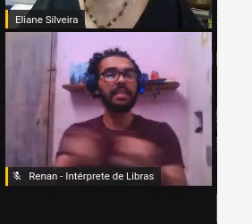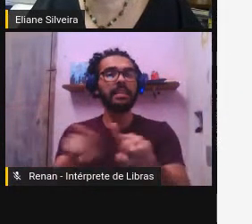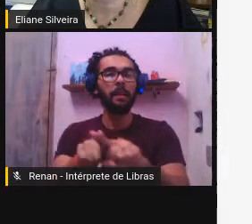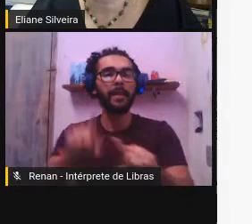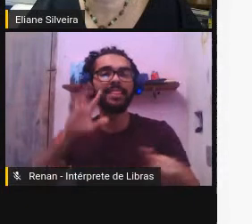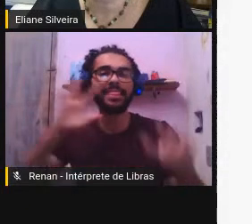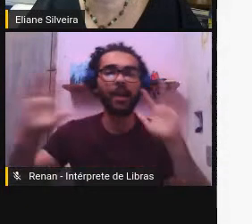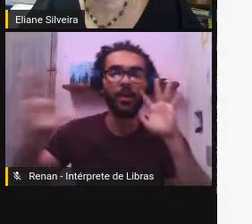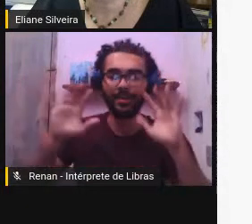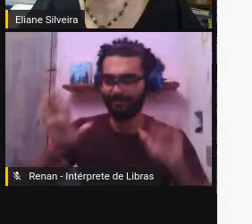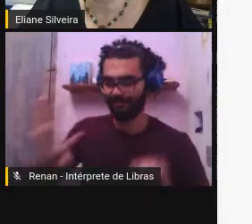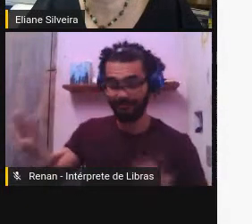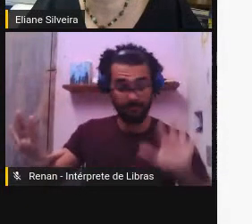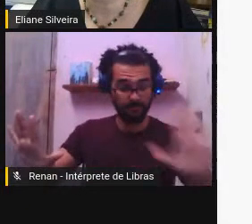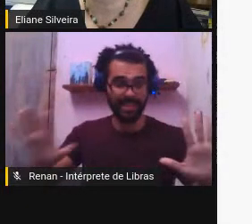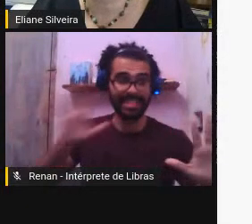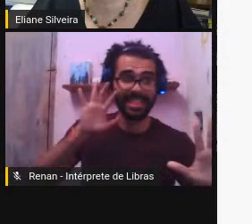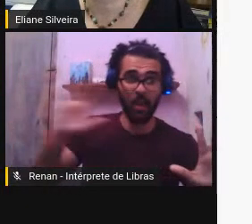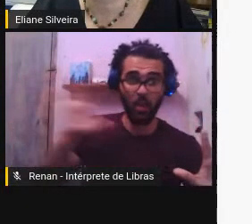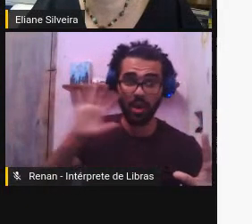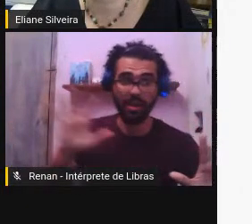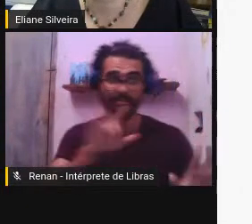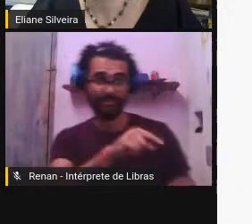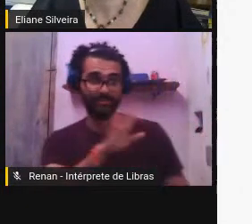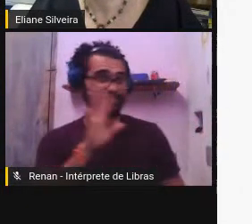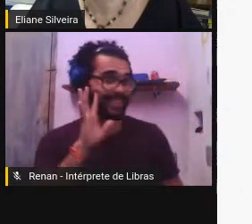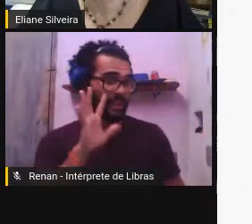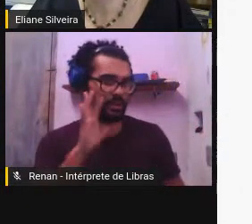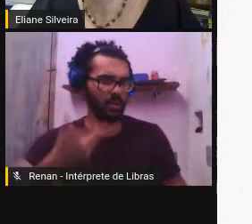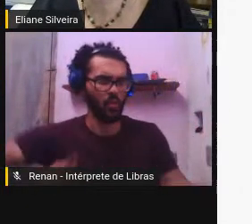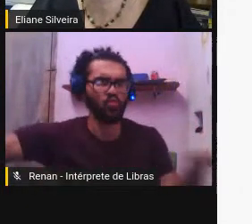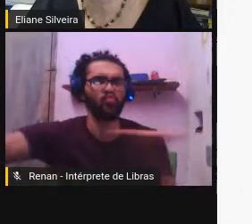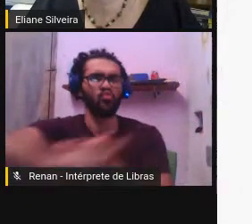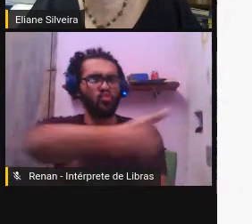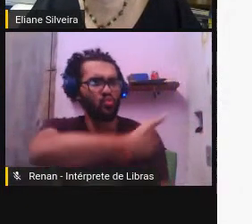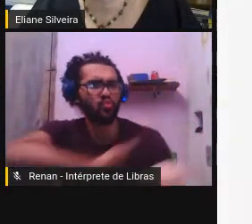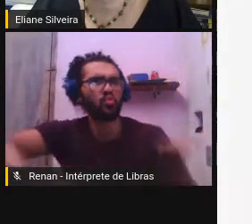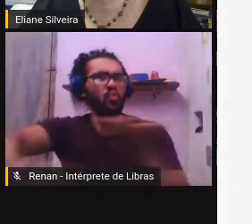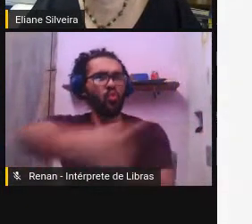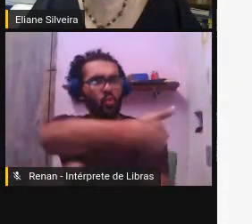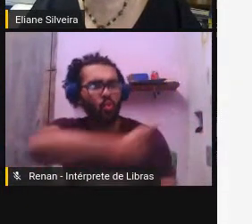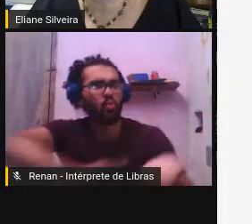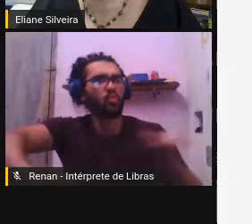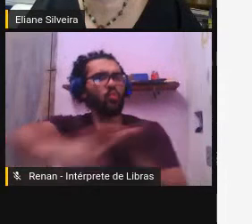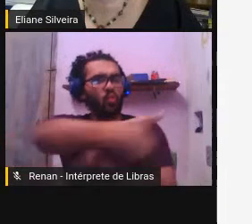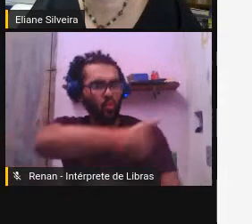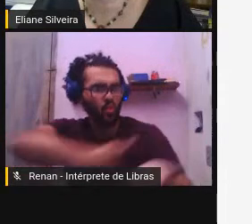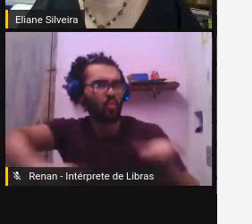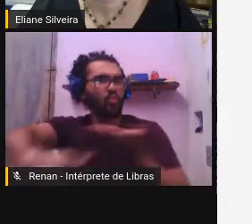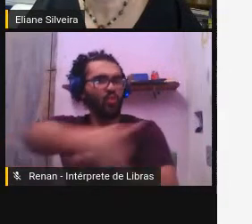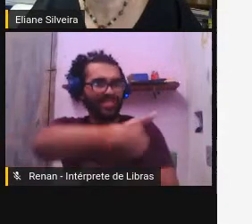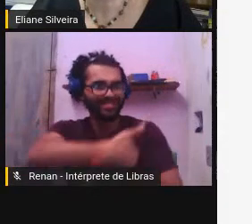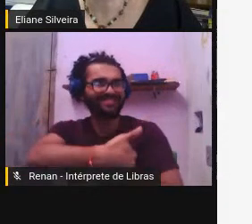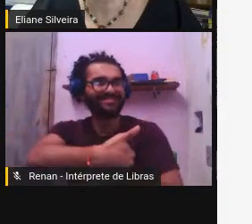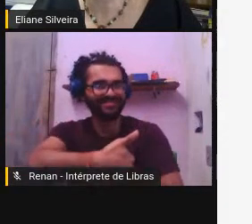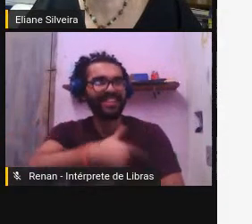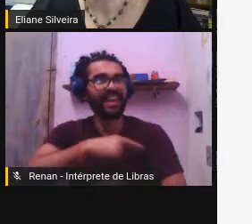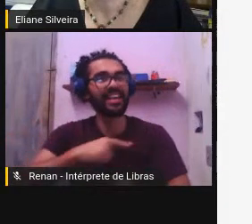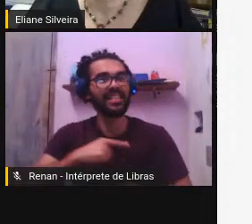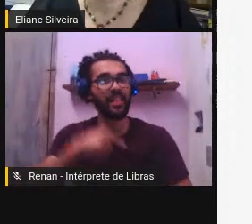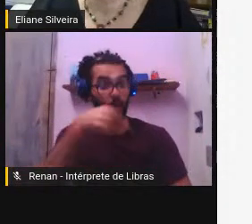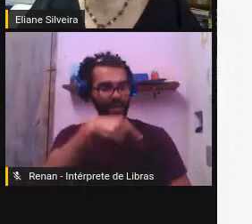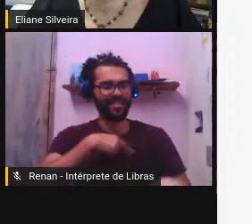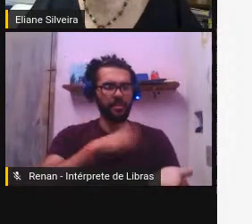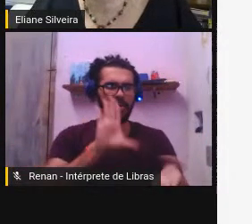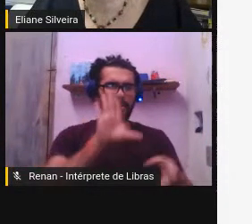perspectiva vai nos permitir pensar da escrita sossiriana momentos da sua rememoração muito particulares, mas também